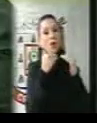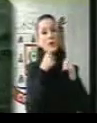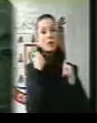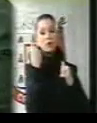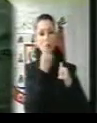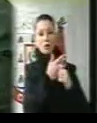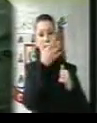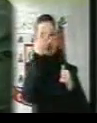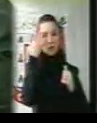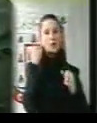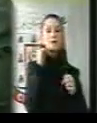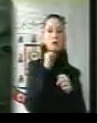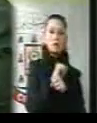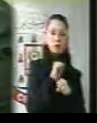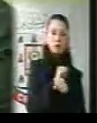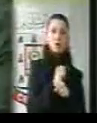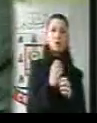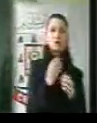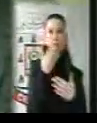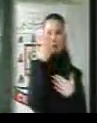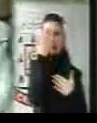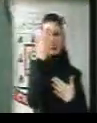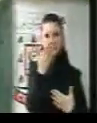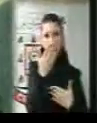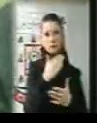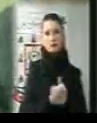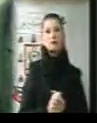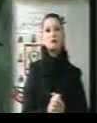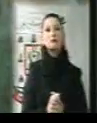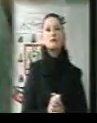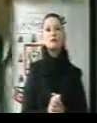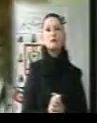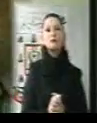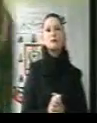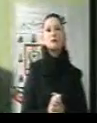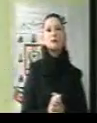pelo povo de Criciúma e região. Obrigado, senhor.